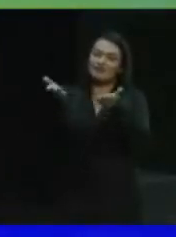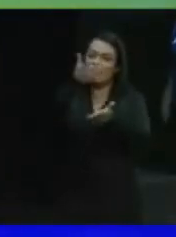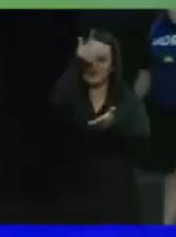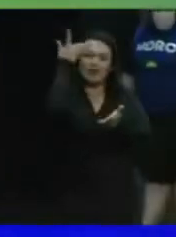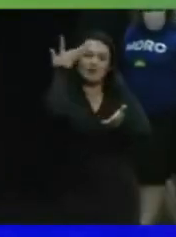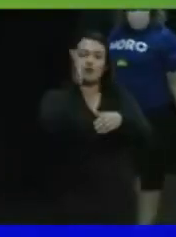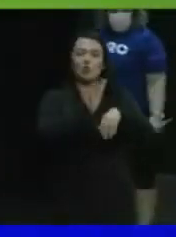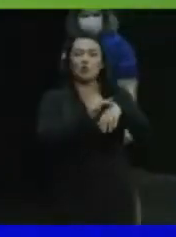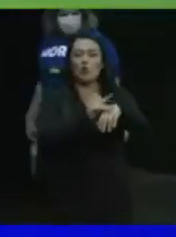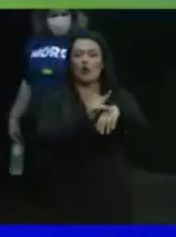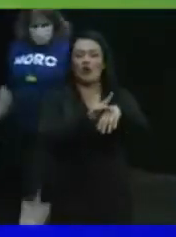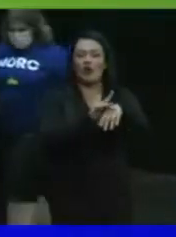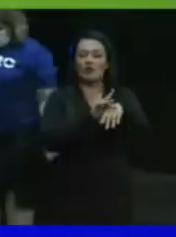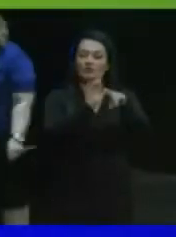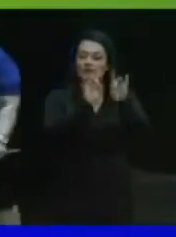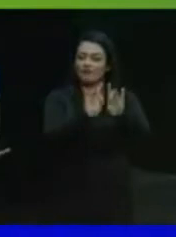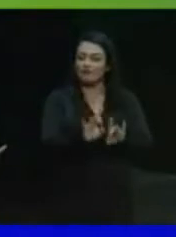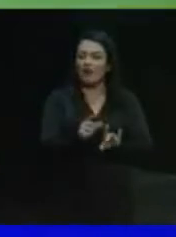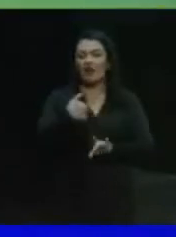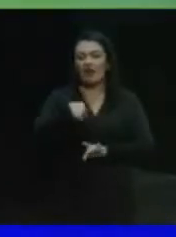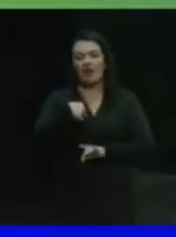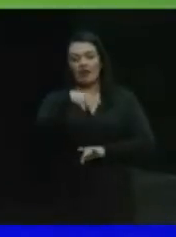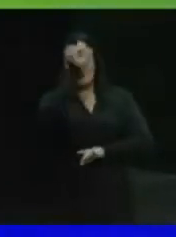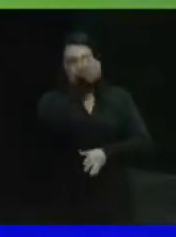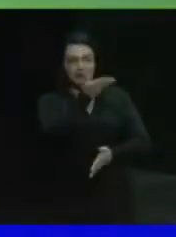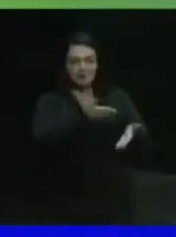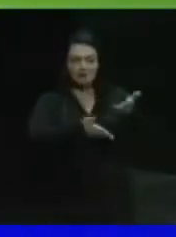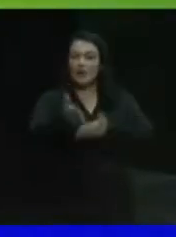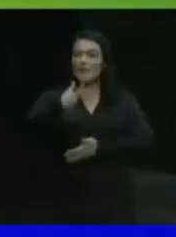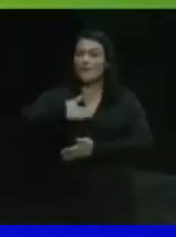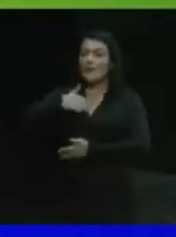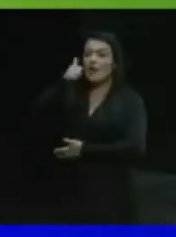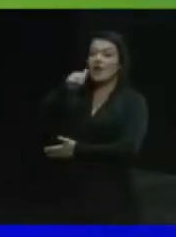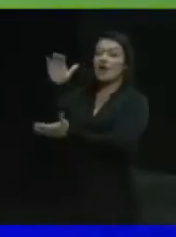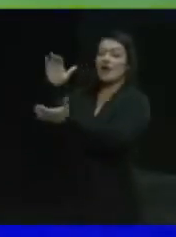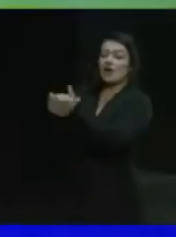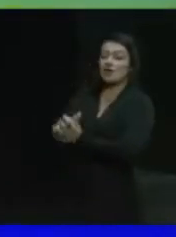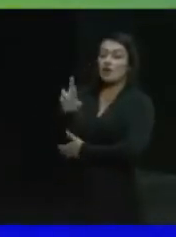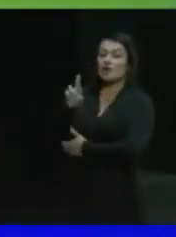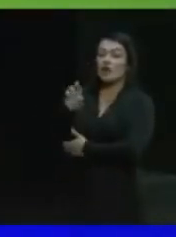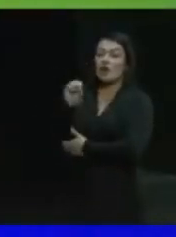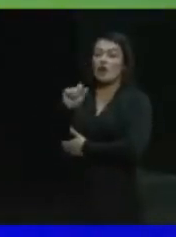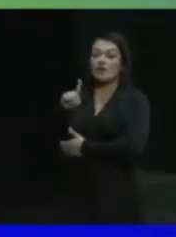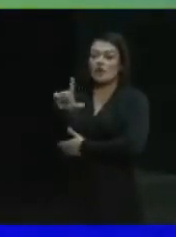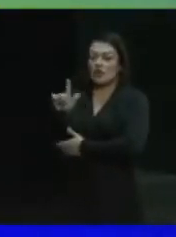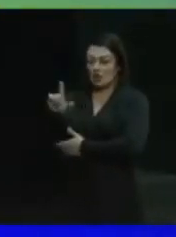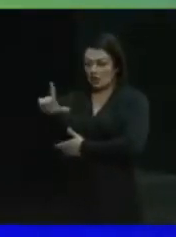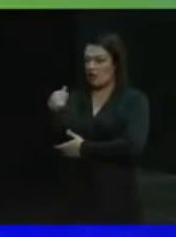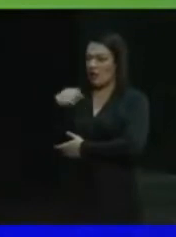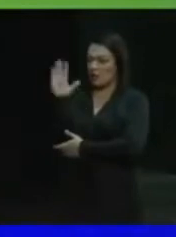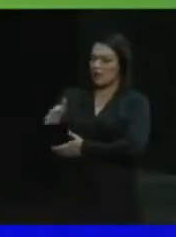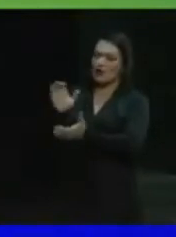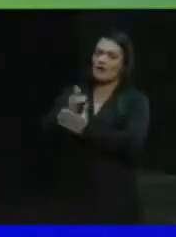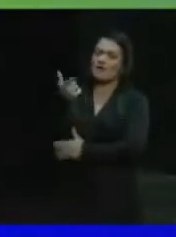doenças raras. Aprendi a admirá-las por meio da minha esposa, Rosângela, com quem sou casado há